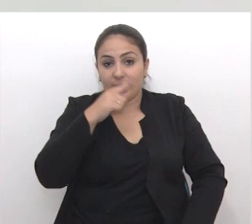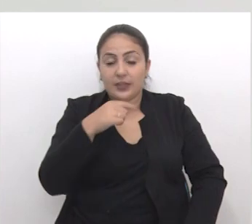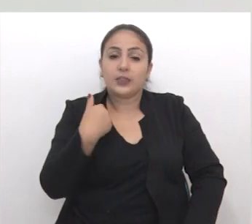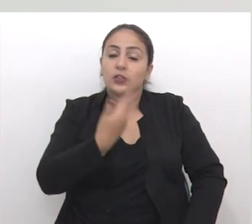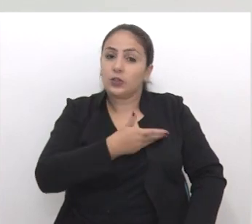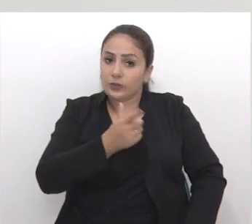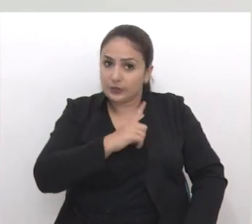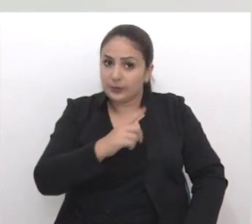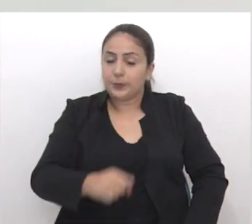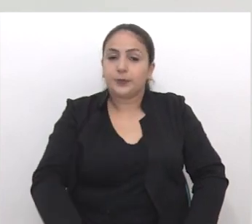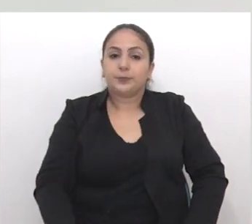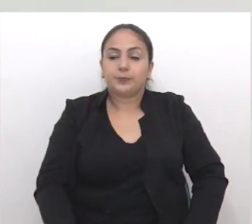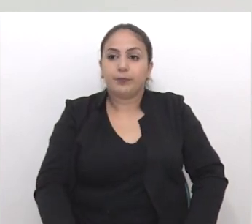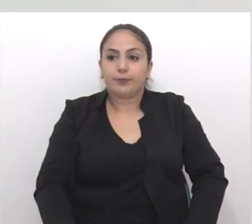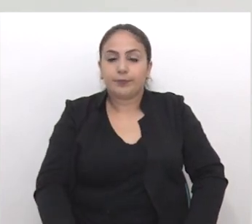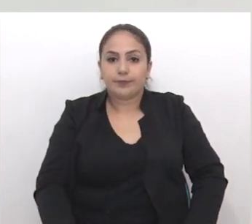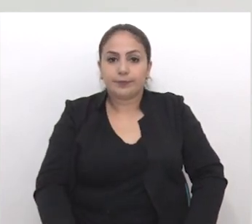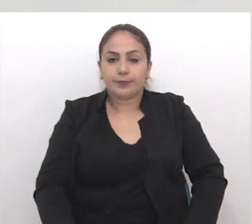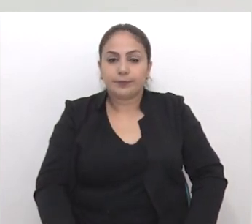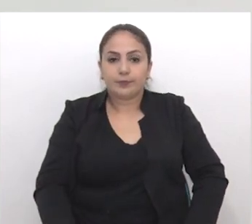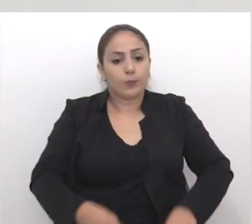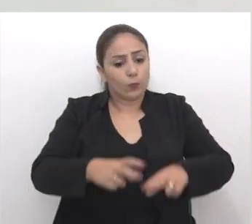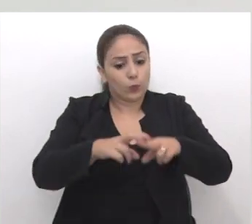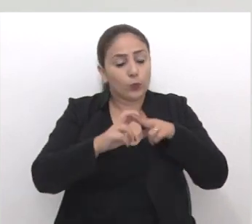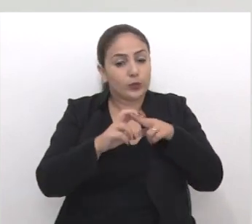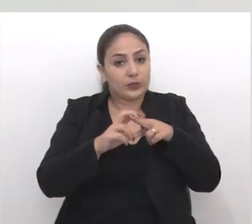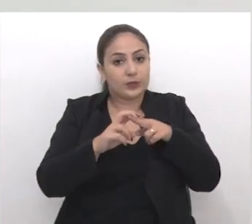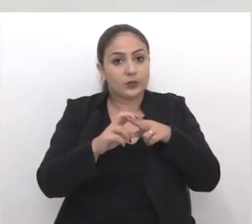gente sabe que tem. Então,